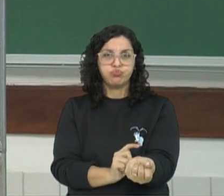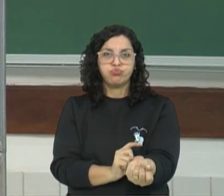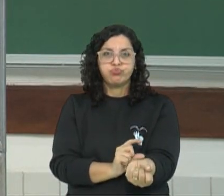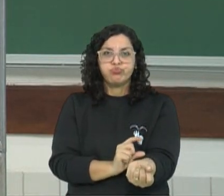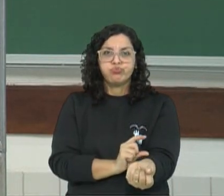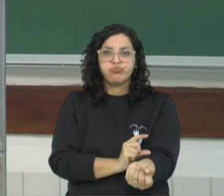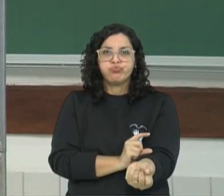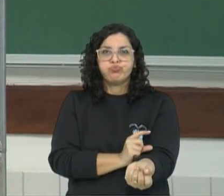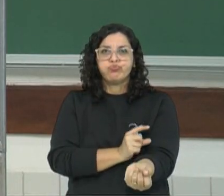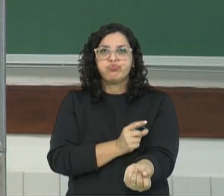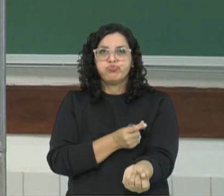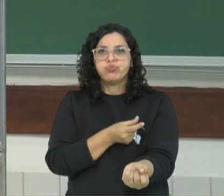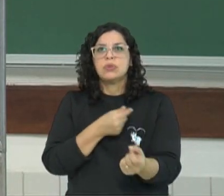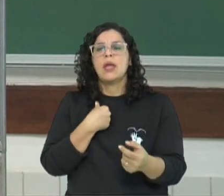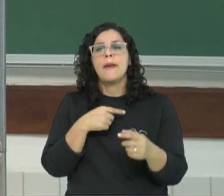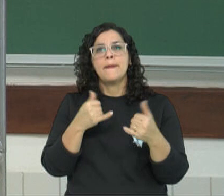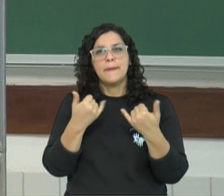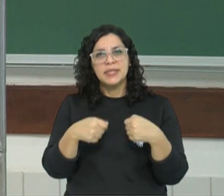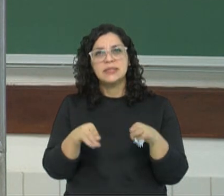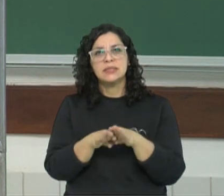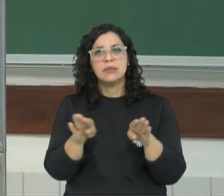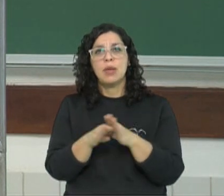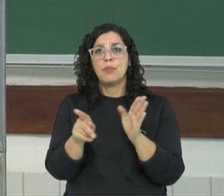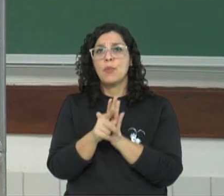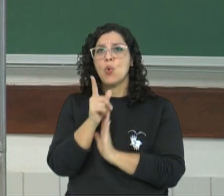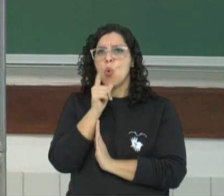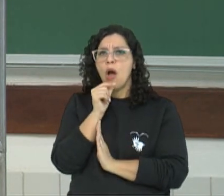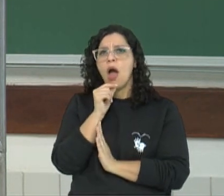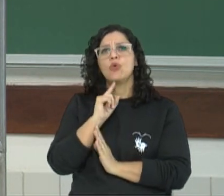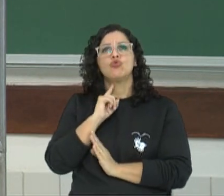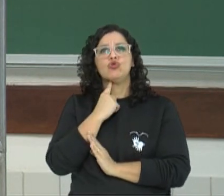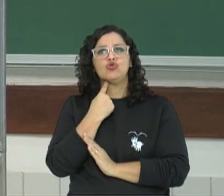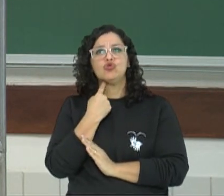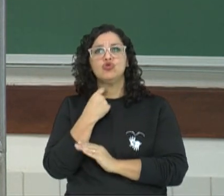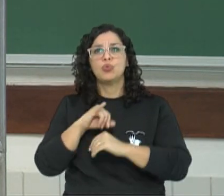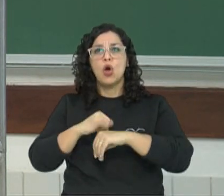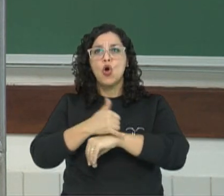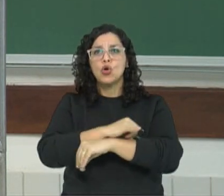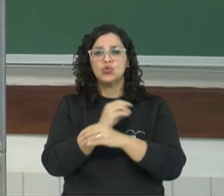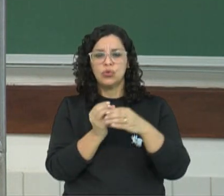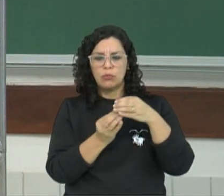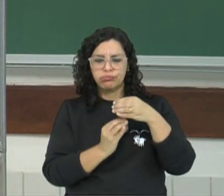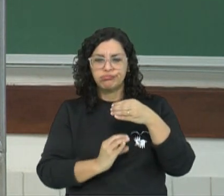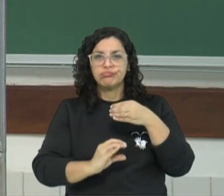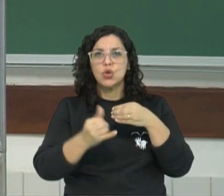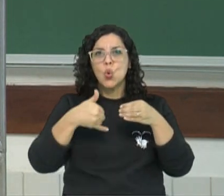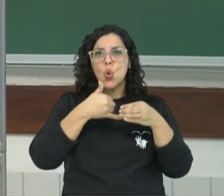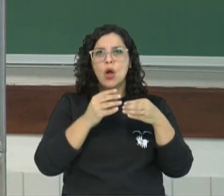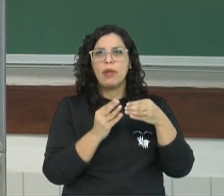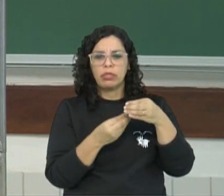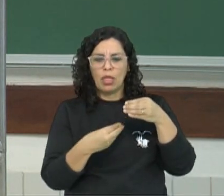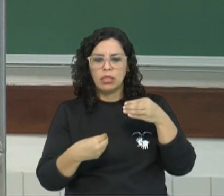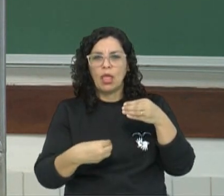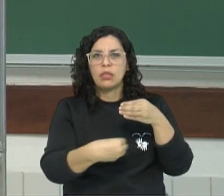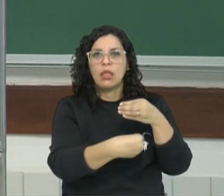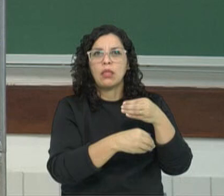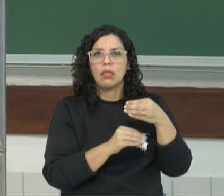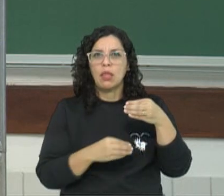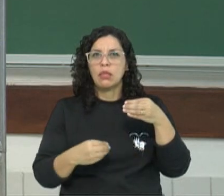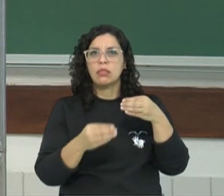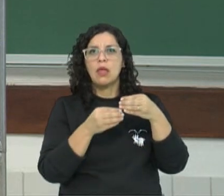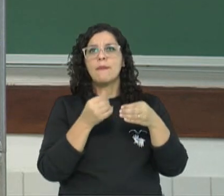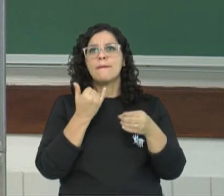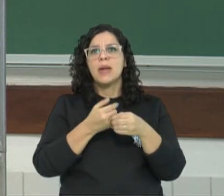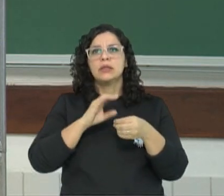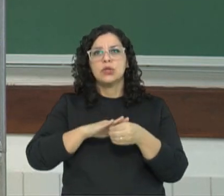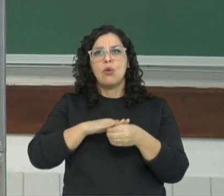Então, quando precisa passar o esgoto, a gordura acaba atrapalhando, formando espécie de uma camada, uma crosta que não